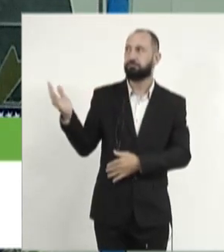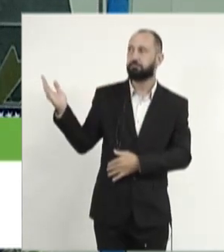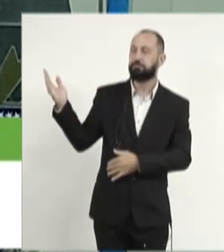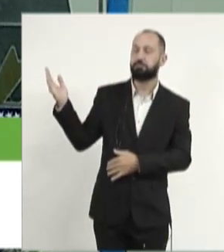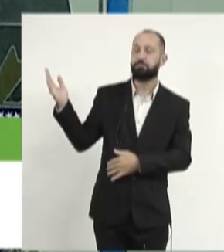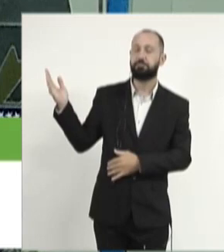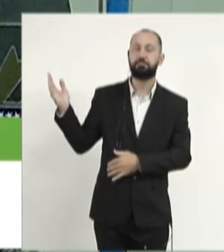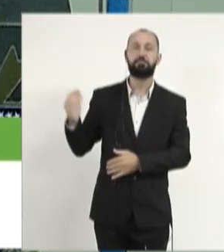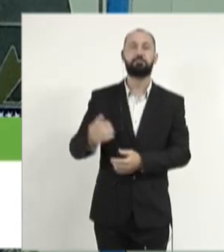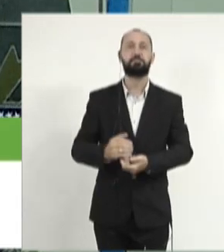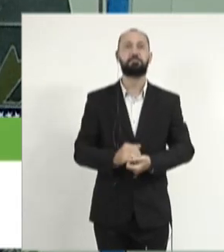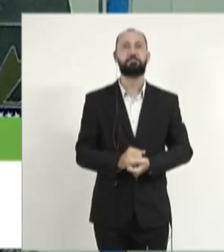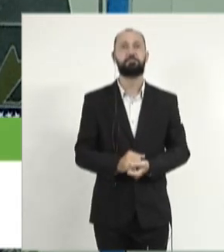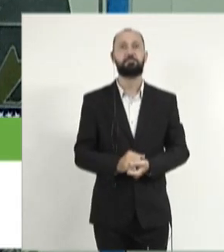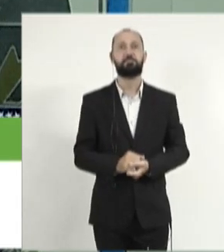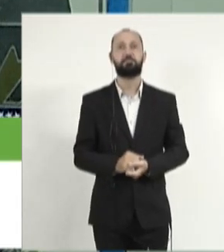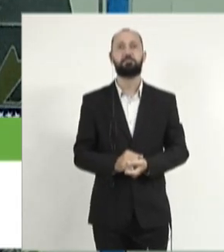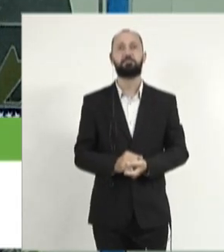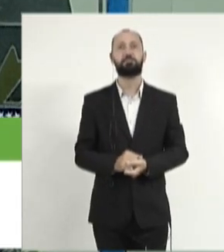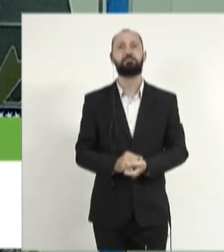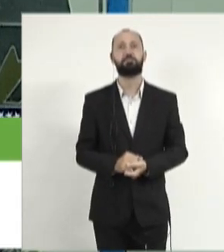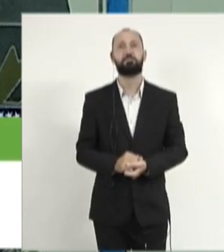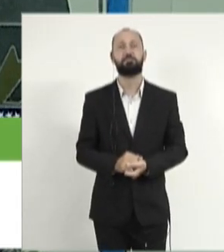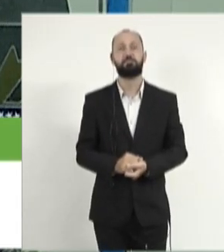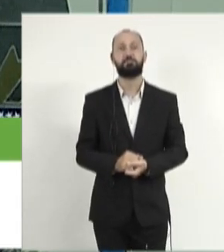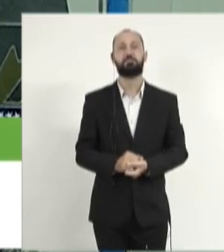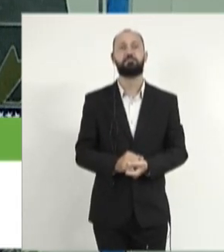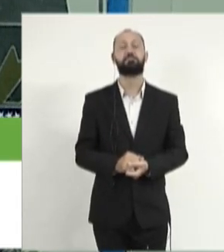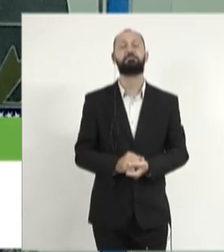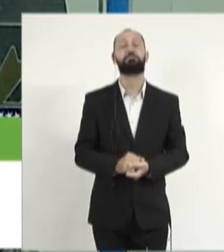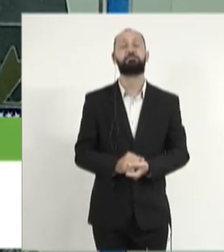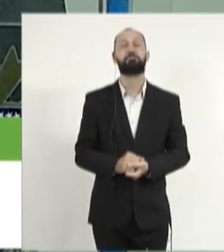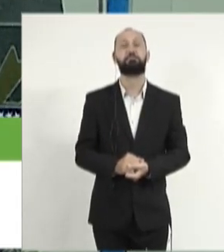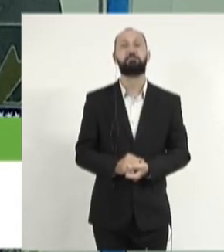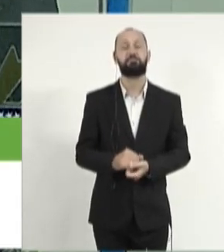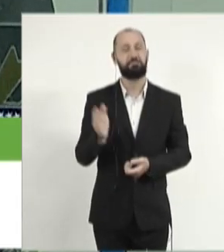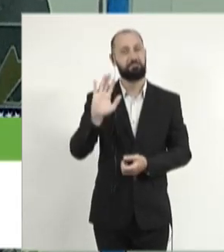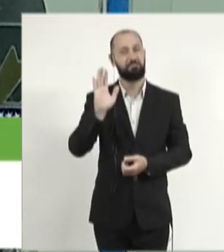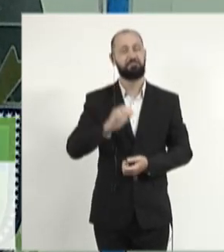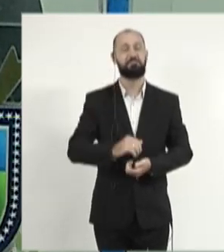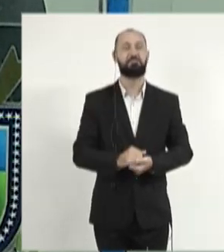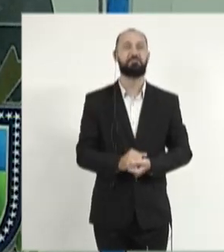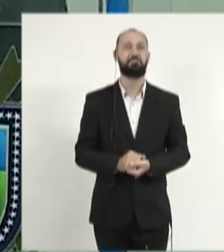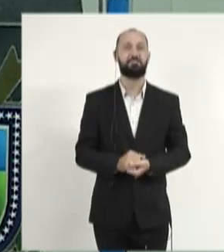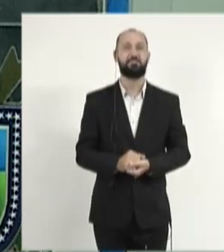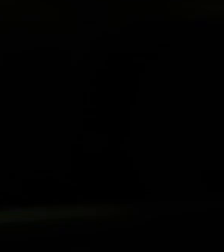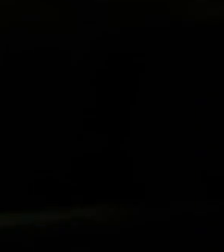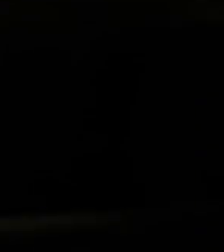www.al.ms.gov.br. Tchau, tchau.